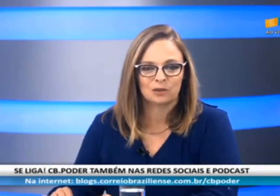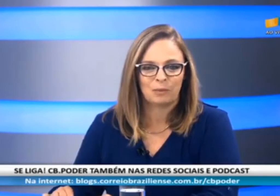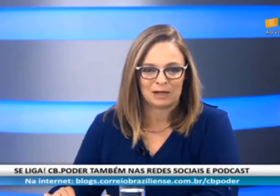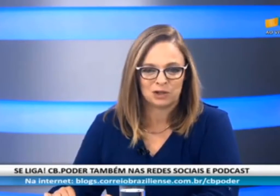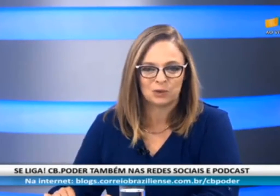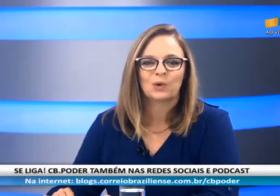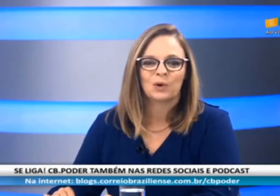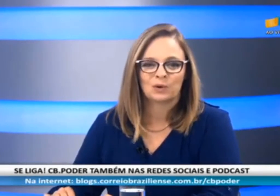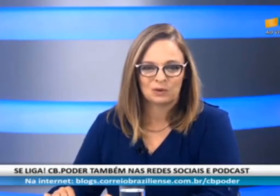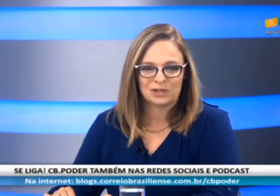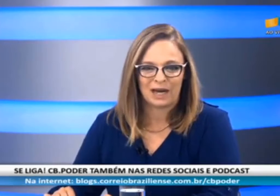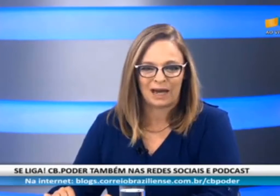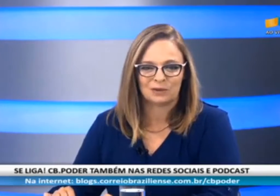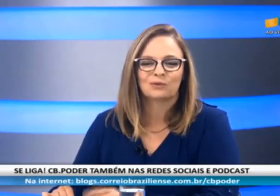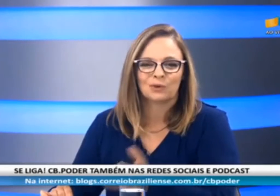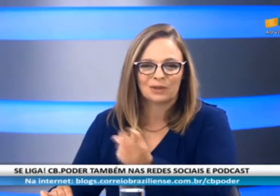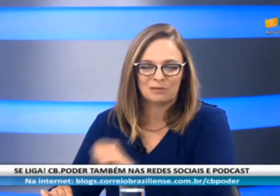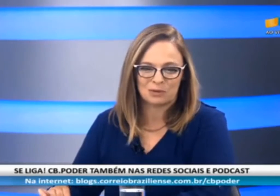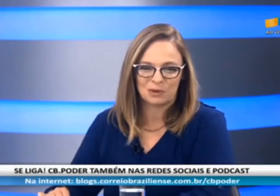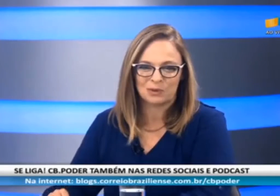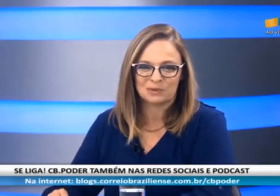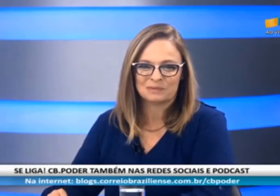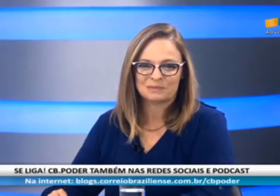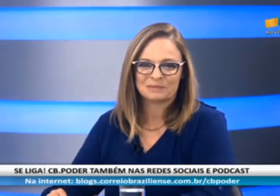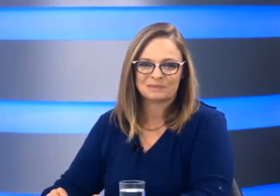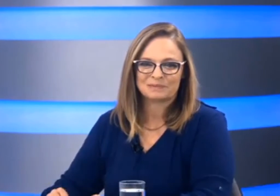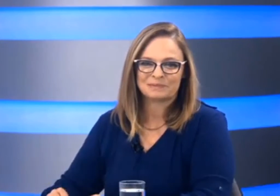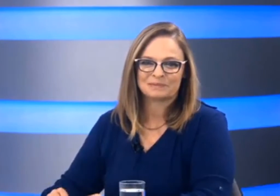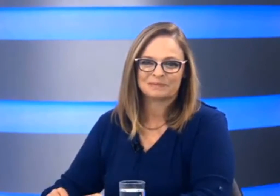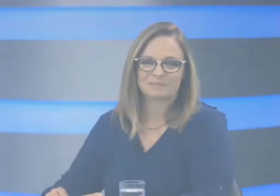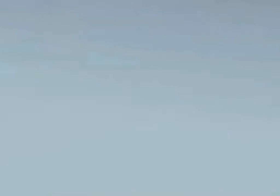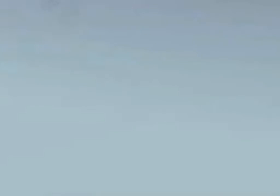líder do partido no Senado. Voltamos em um minuto.